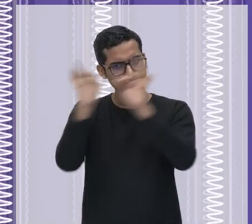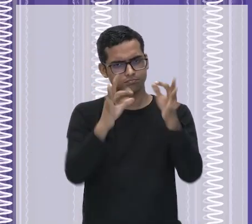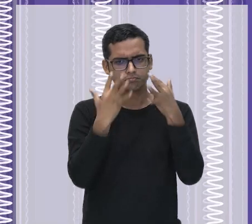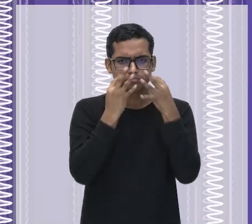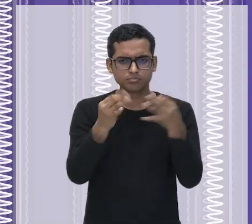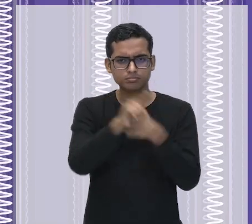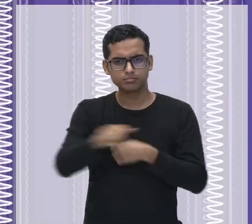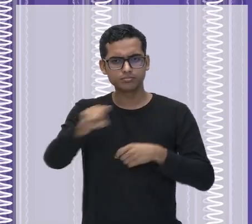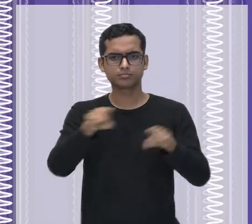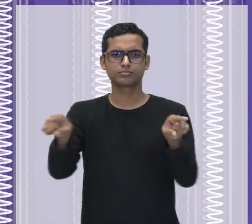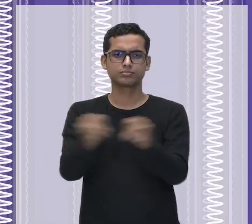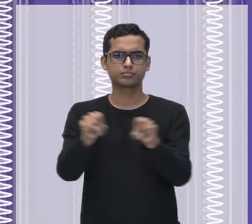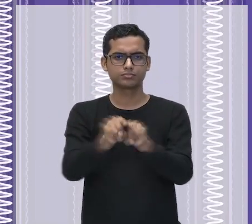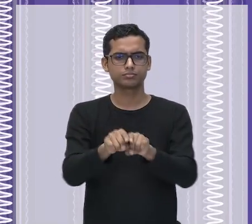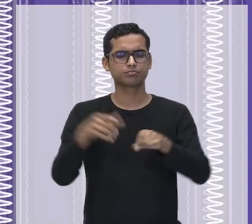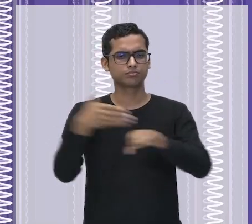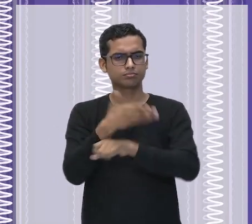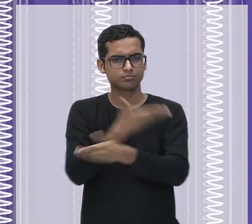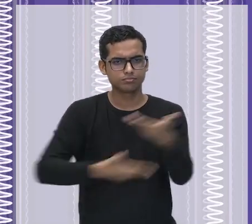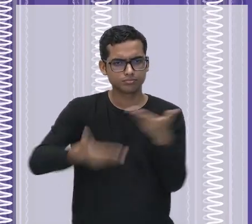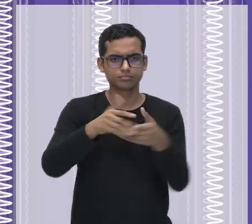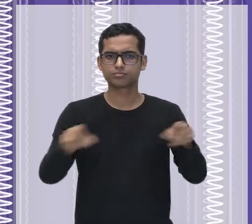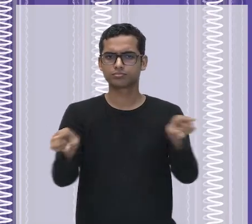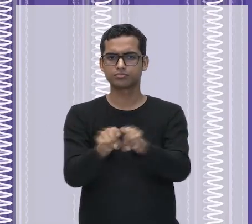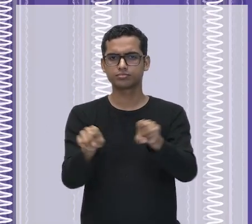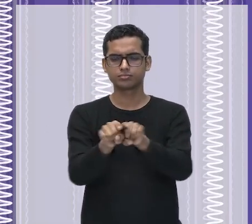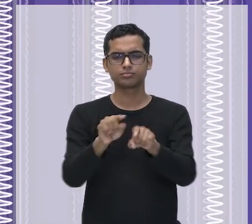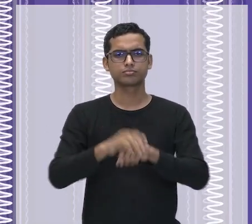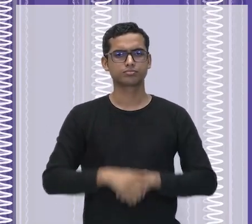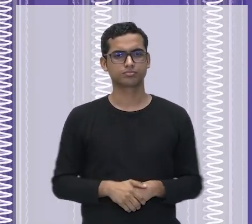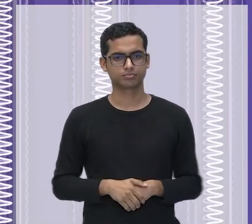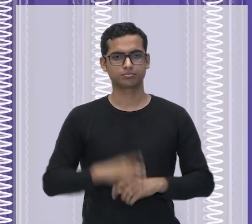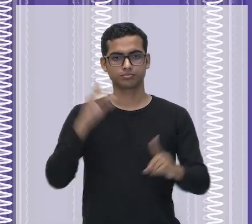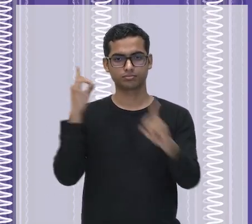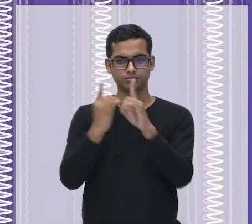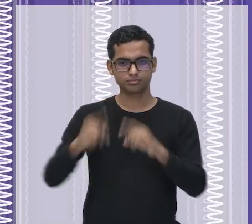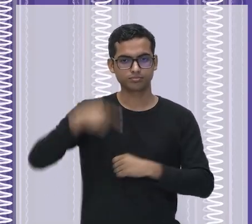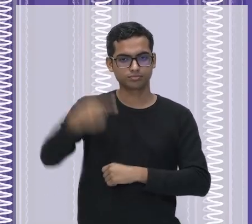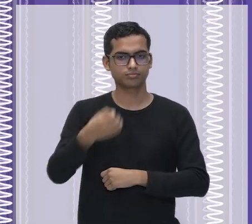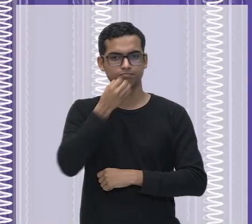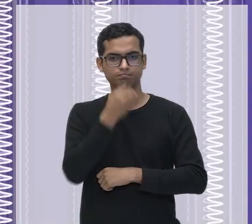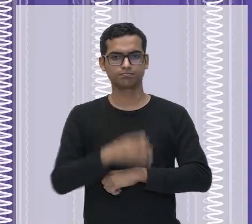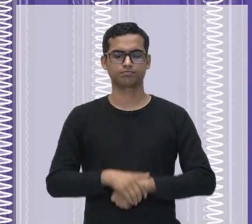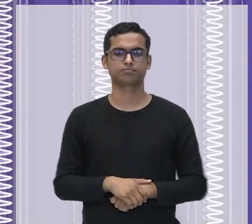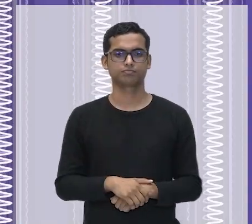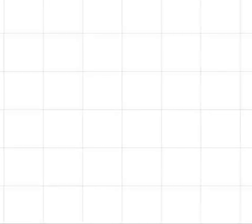atenção de vocês, pela participação de vocês e até a próxima.